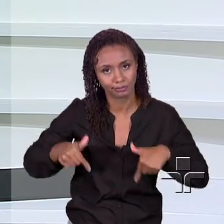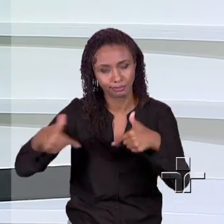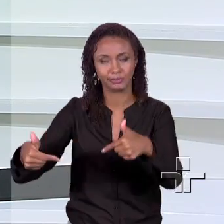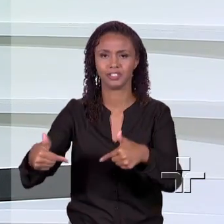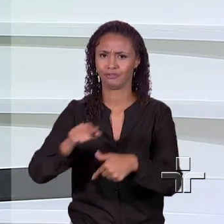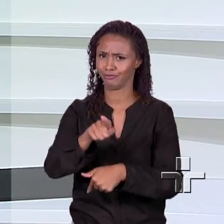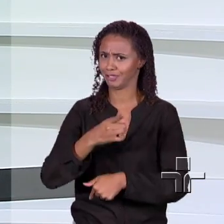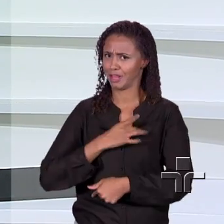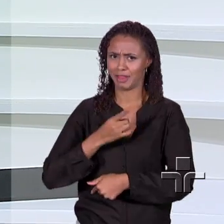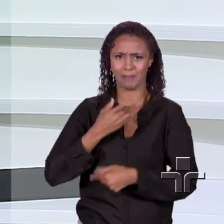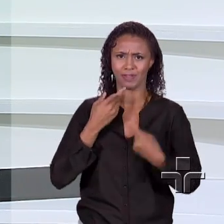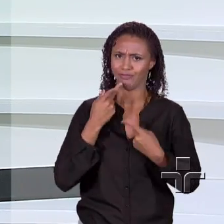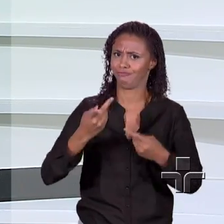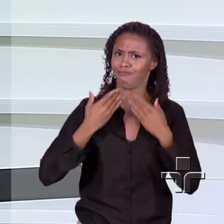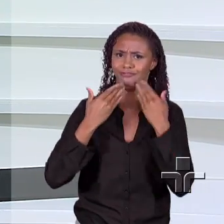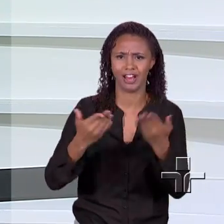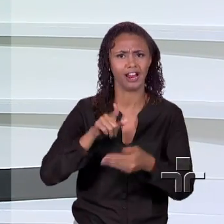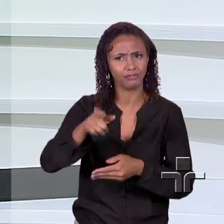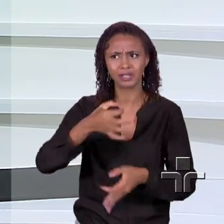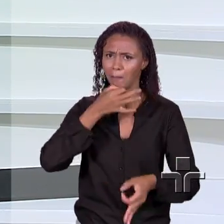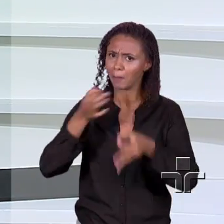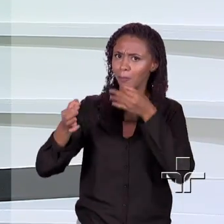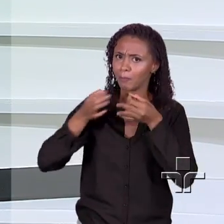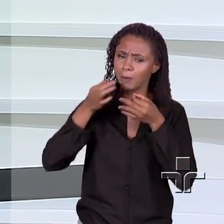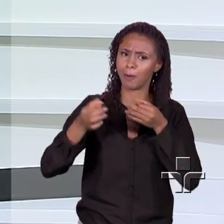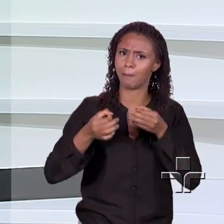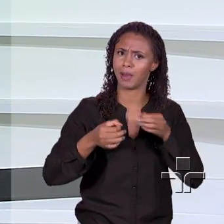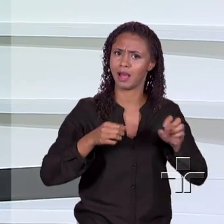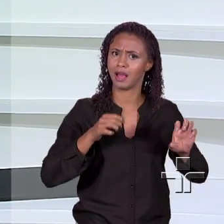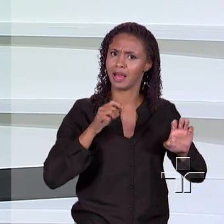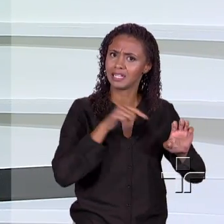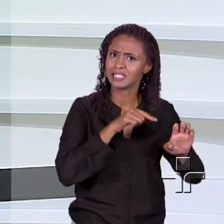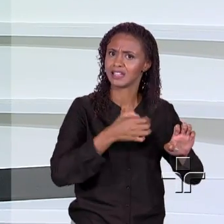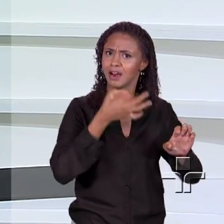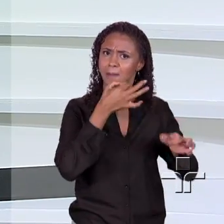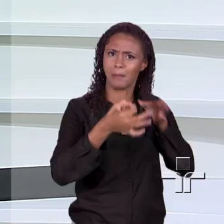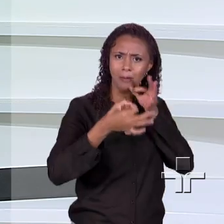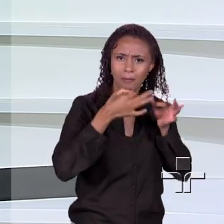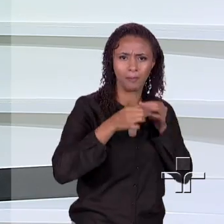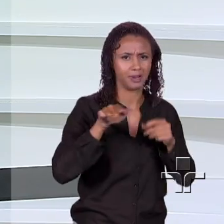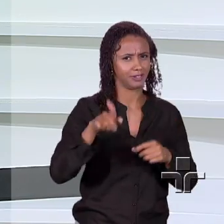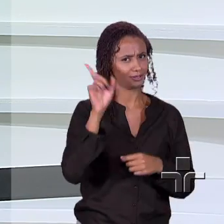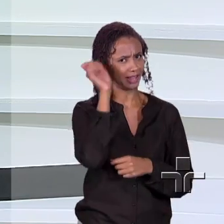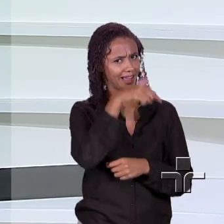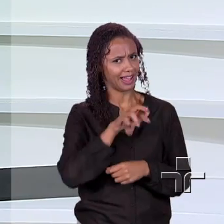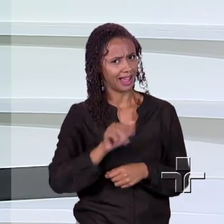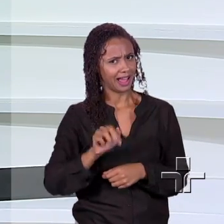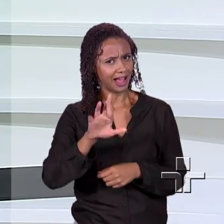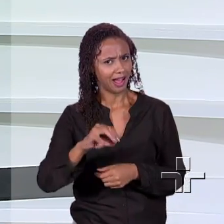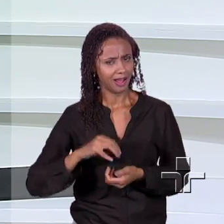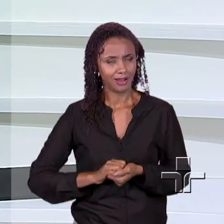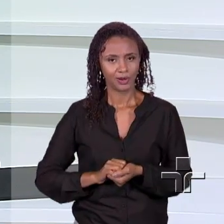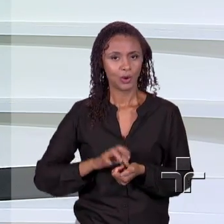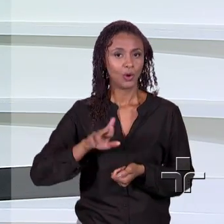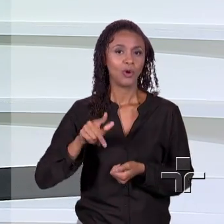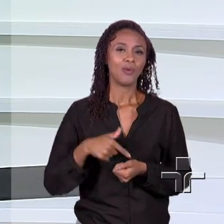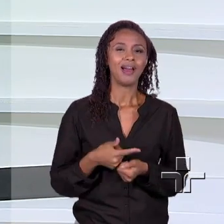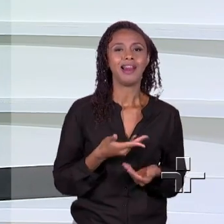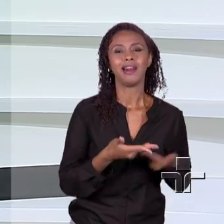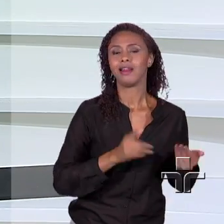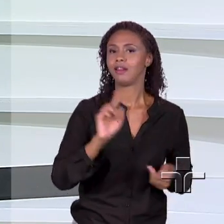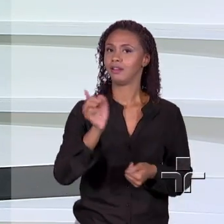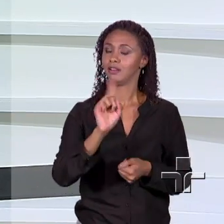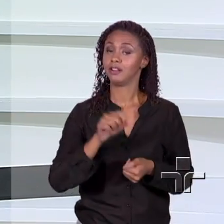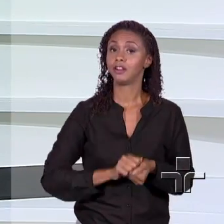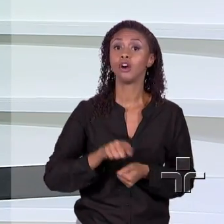inclusive de criticar algumas posições da esquerda, o que é uma coisa muito rara, ou seja, não é um livro tendencioso. Você